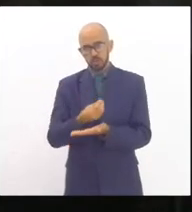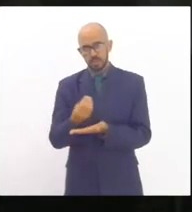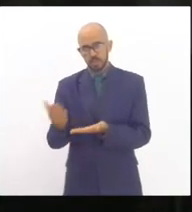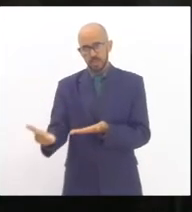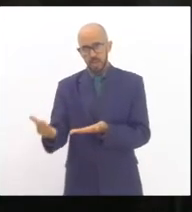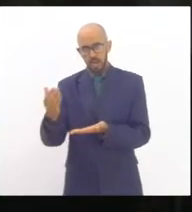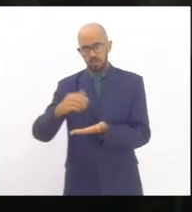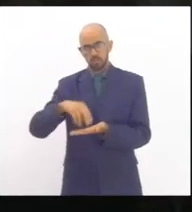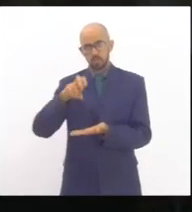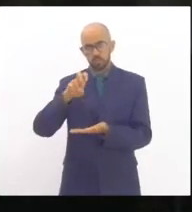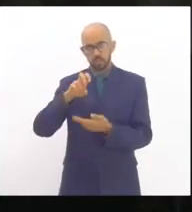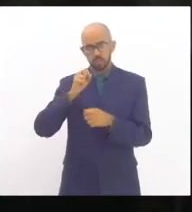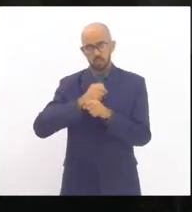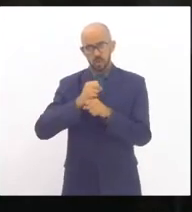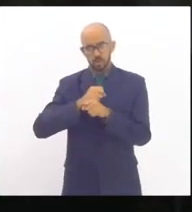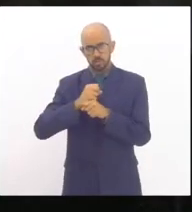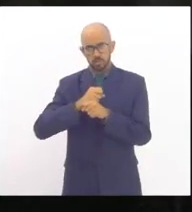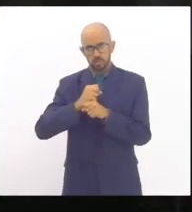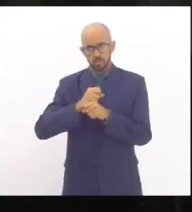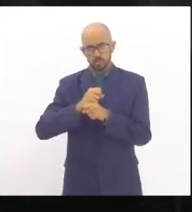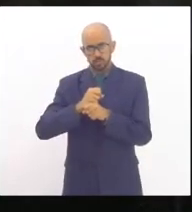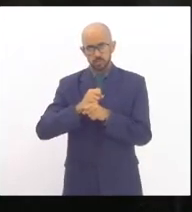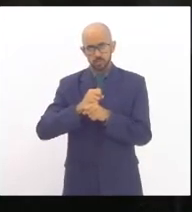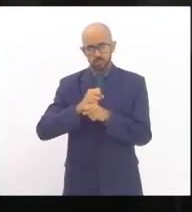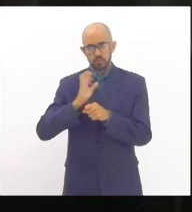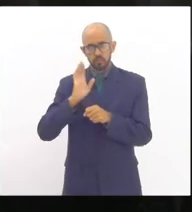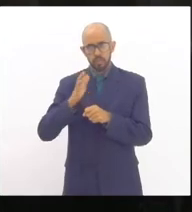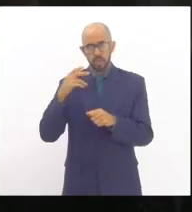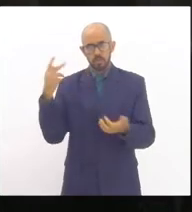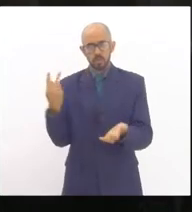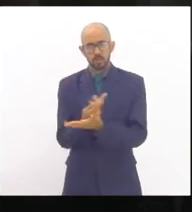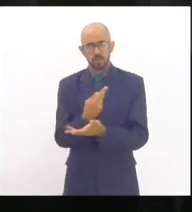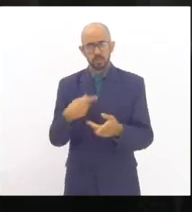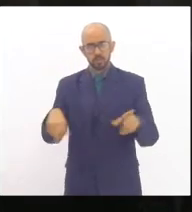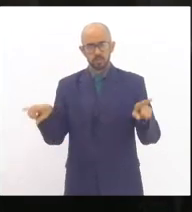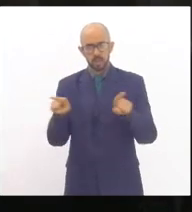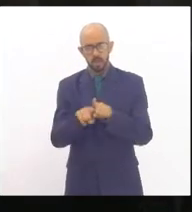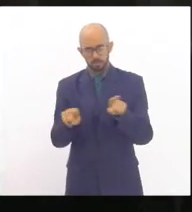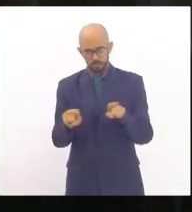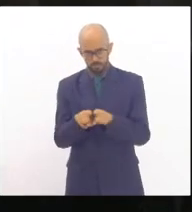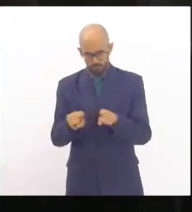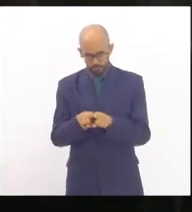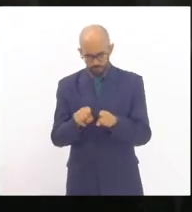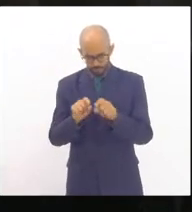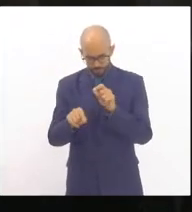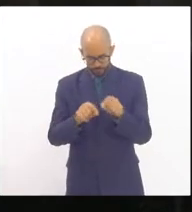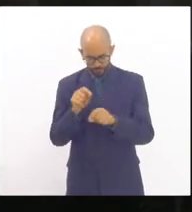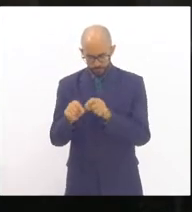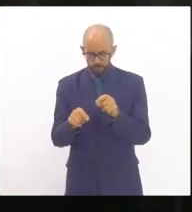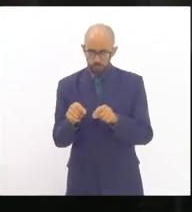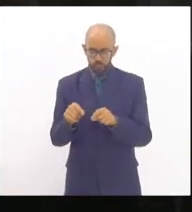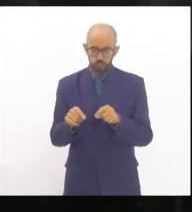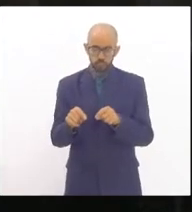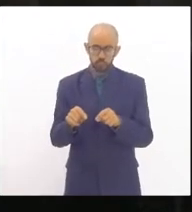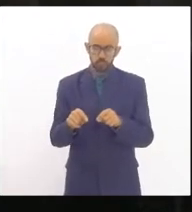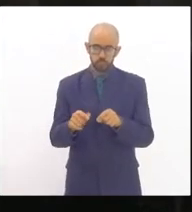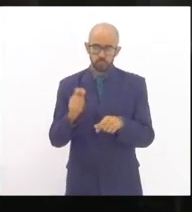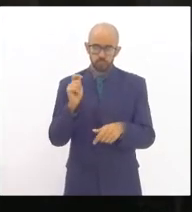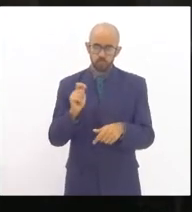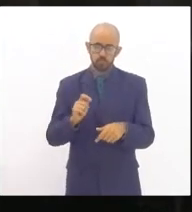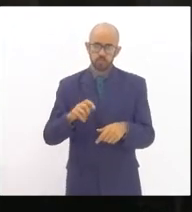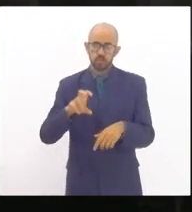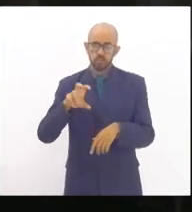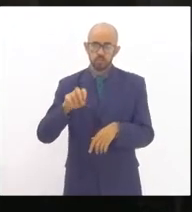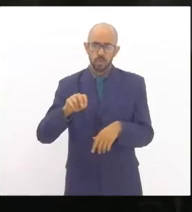ao longo de cinco anos e já aconteceu também uma uma designação de 50 milhões